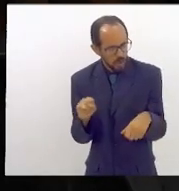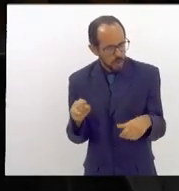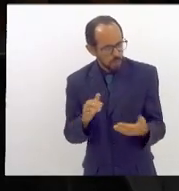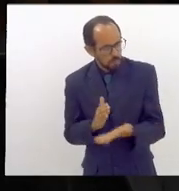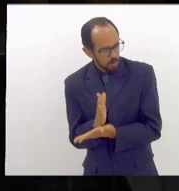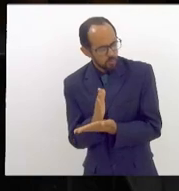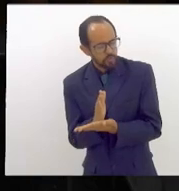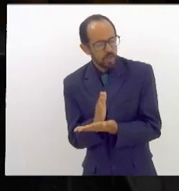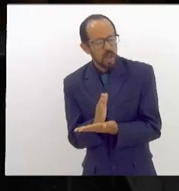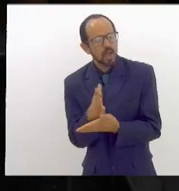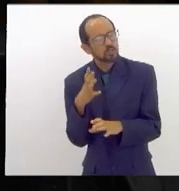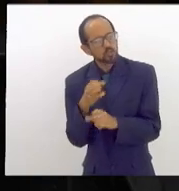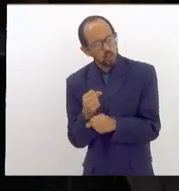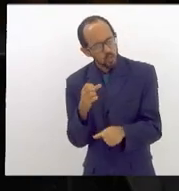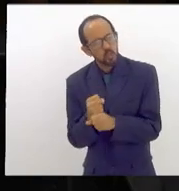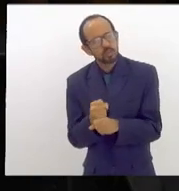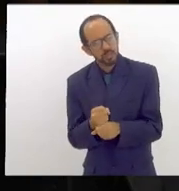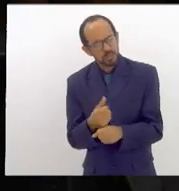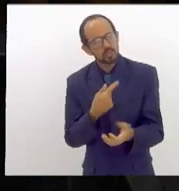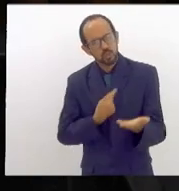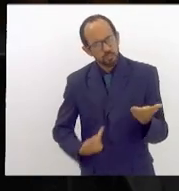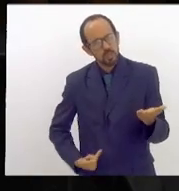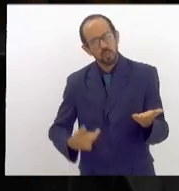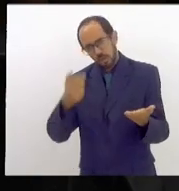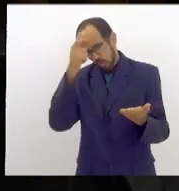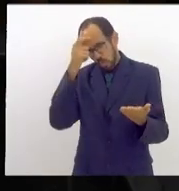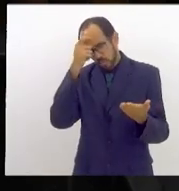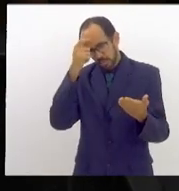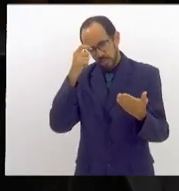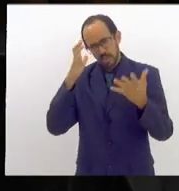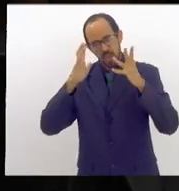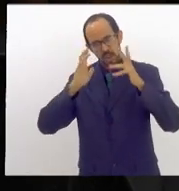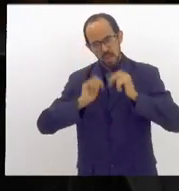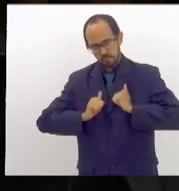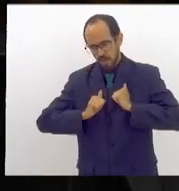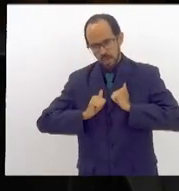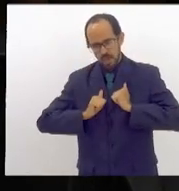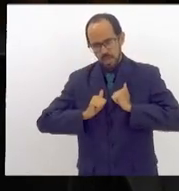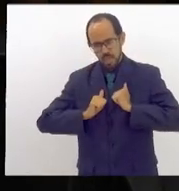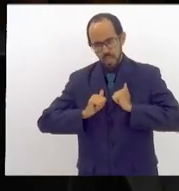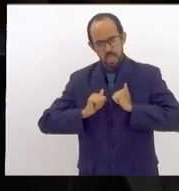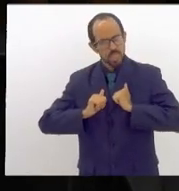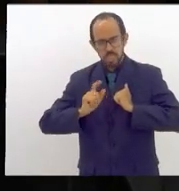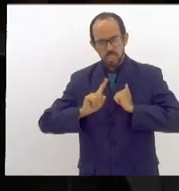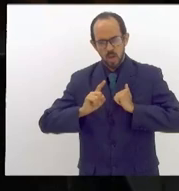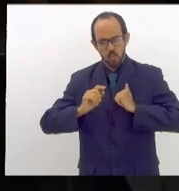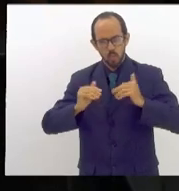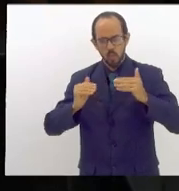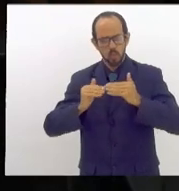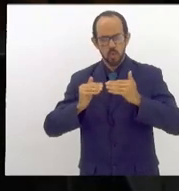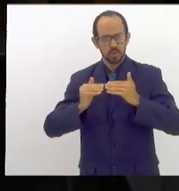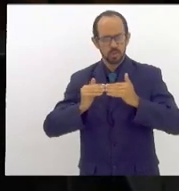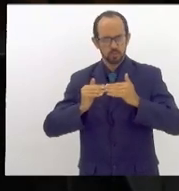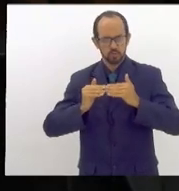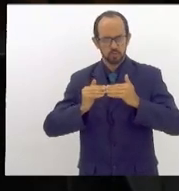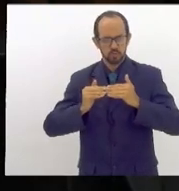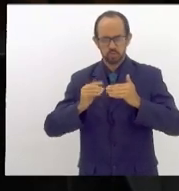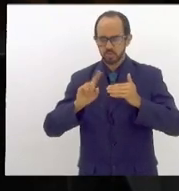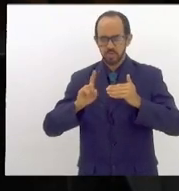as contas desse governo com alguma consciência limpa não concordamos não